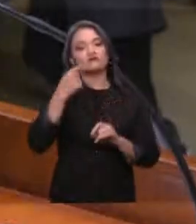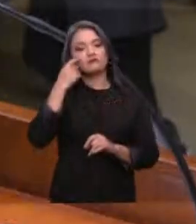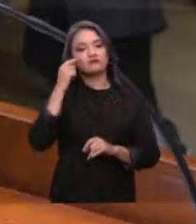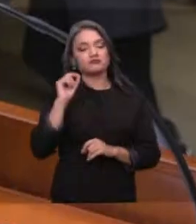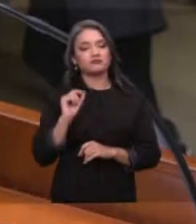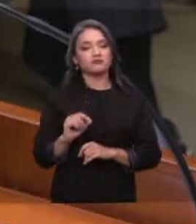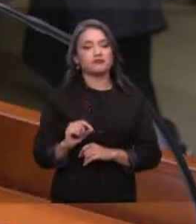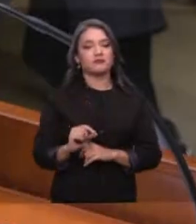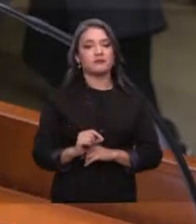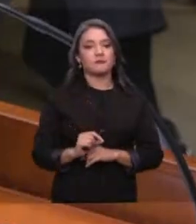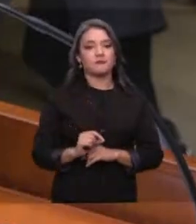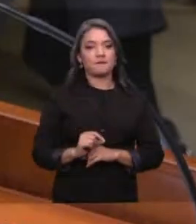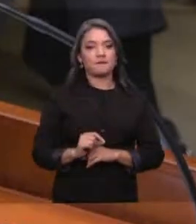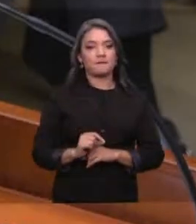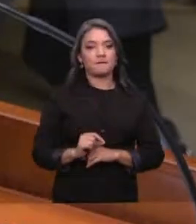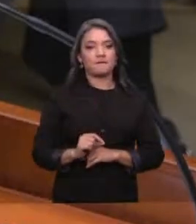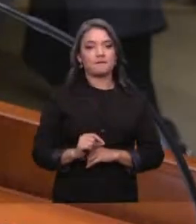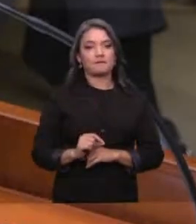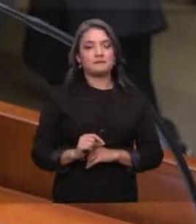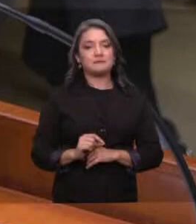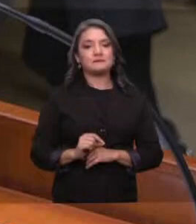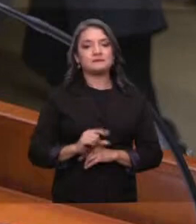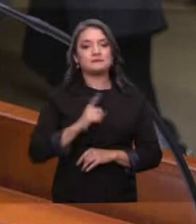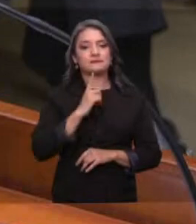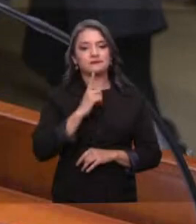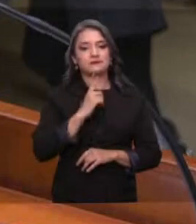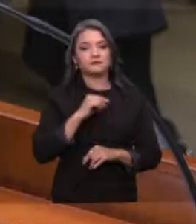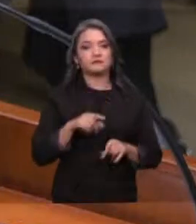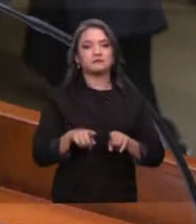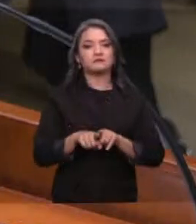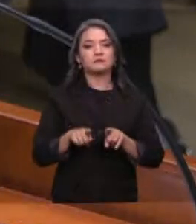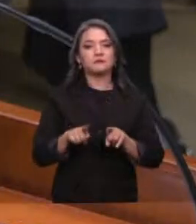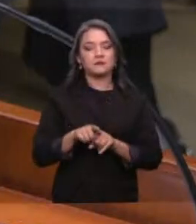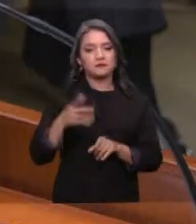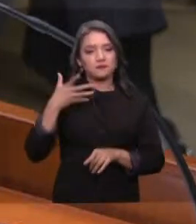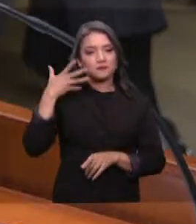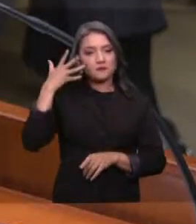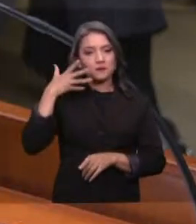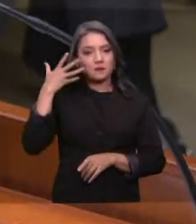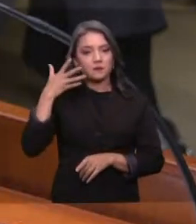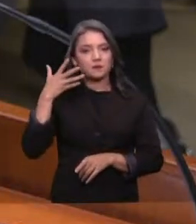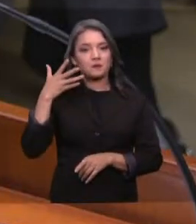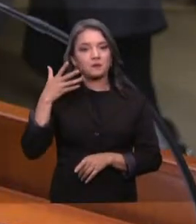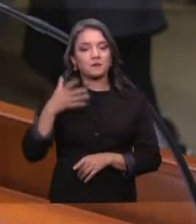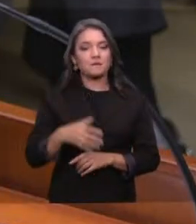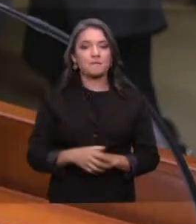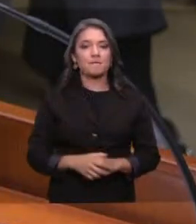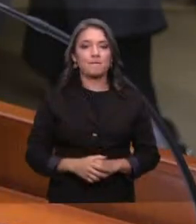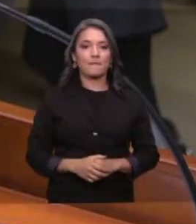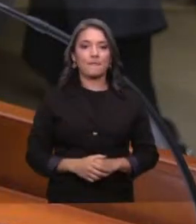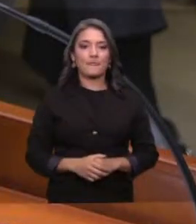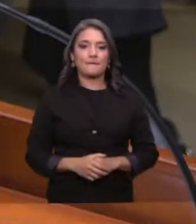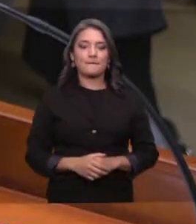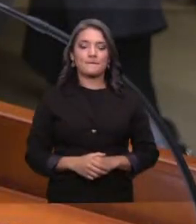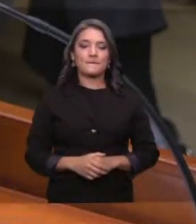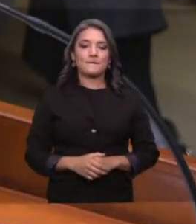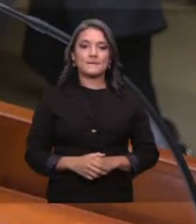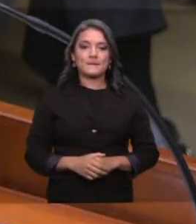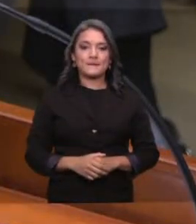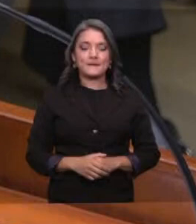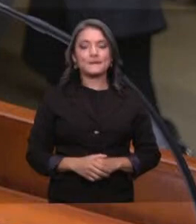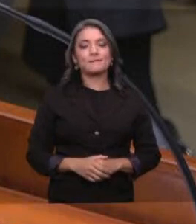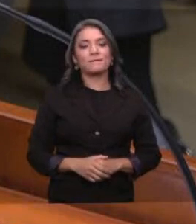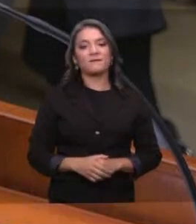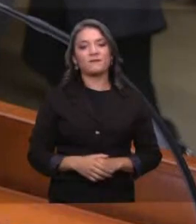inclusive acentuado, de certa forma, na sustentação oral que o colega que precedeu